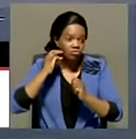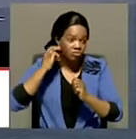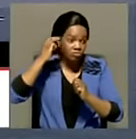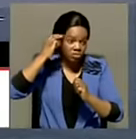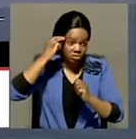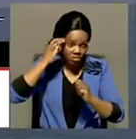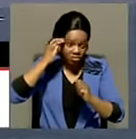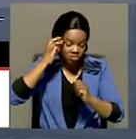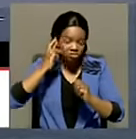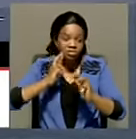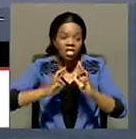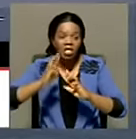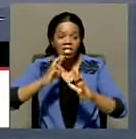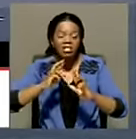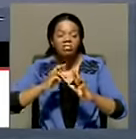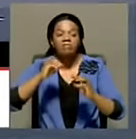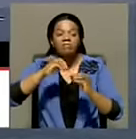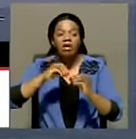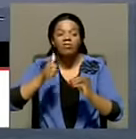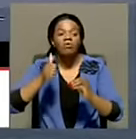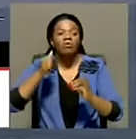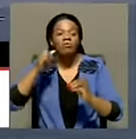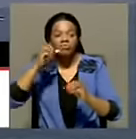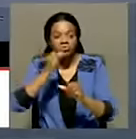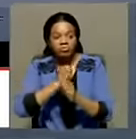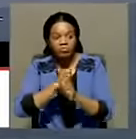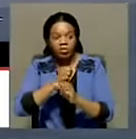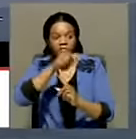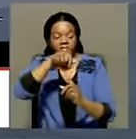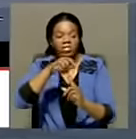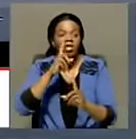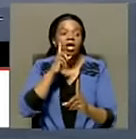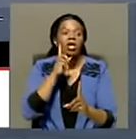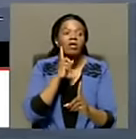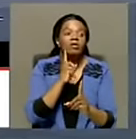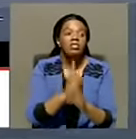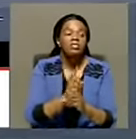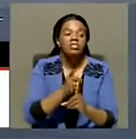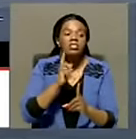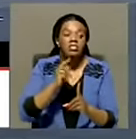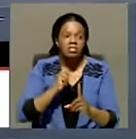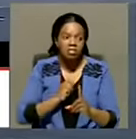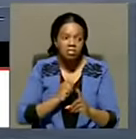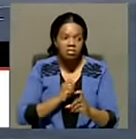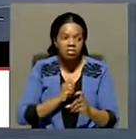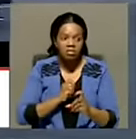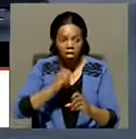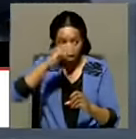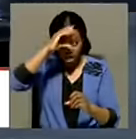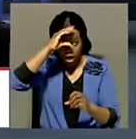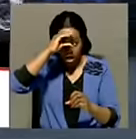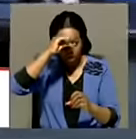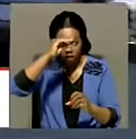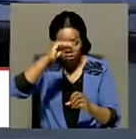altos funcionários do seu gabinete, vai encontrar-se com Amos Oishkin, que é o